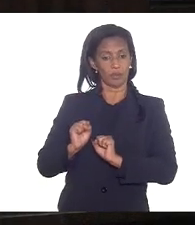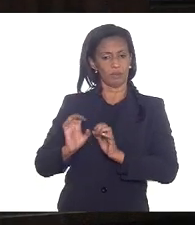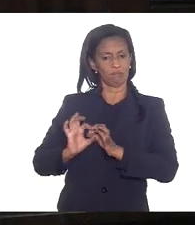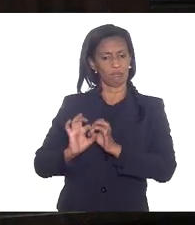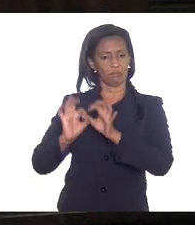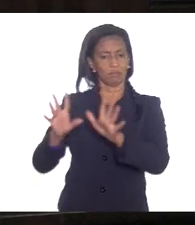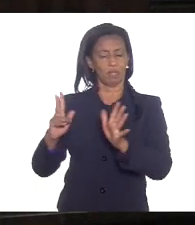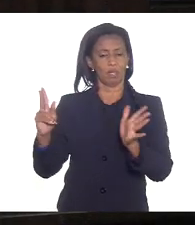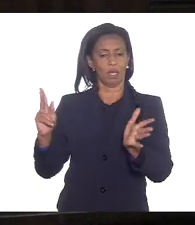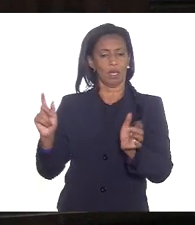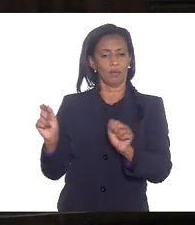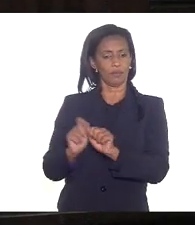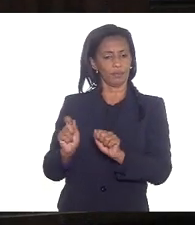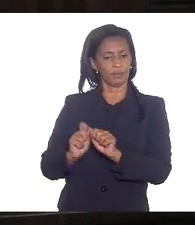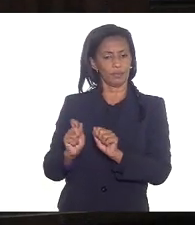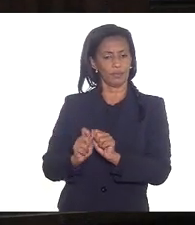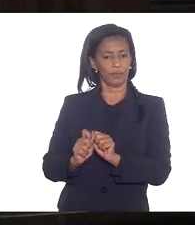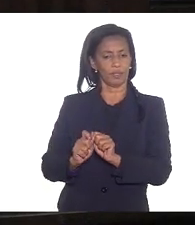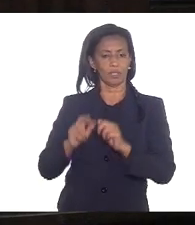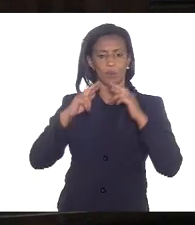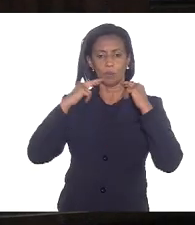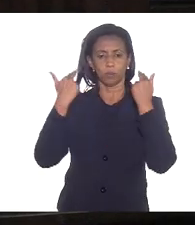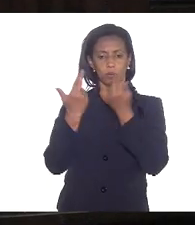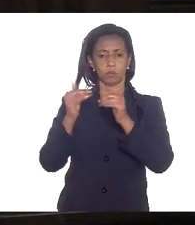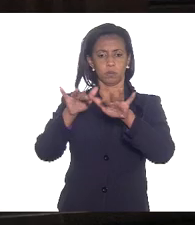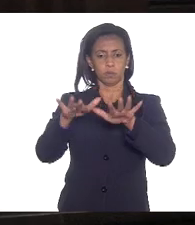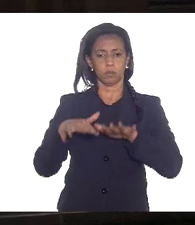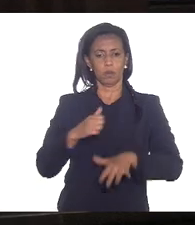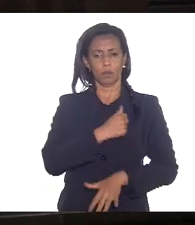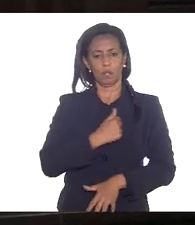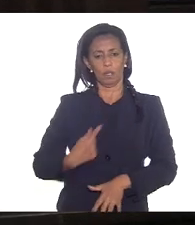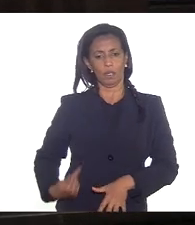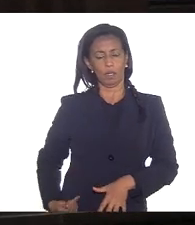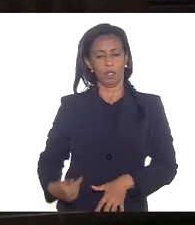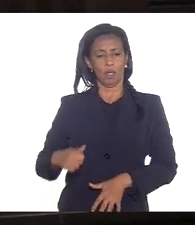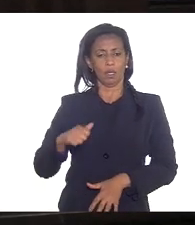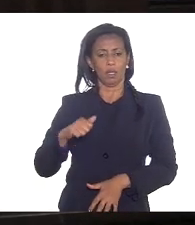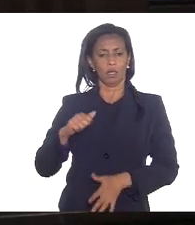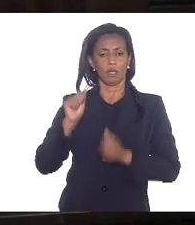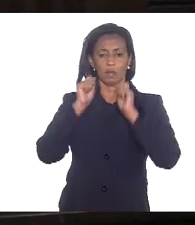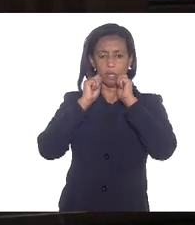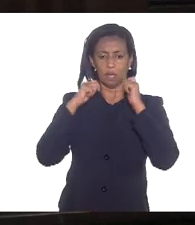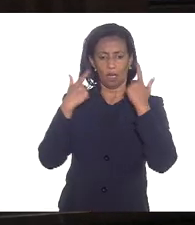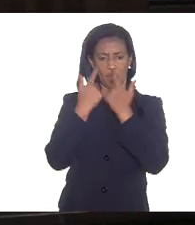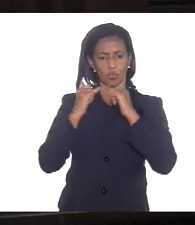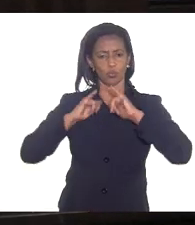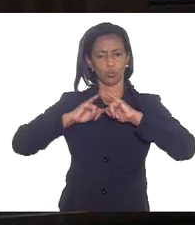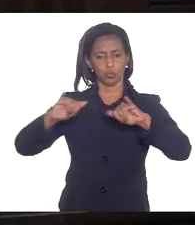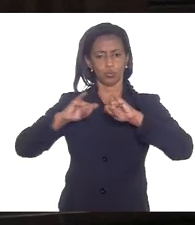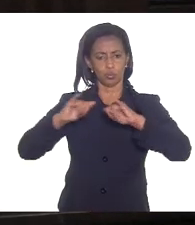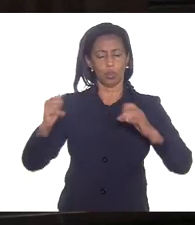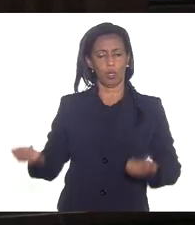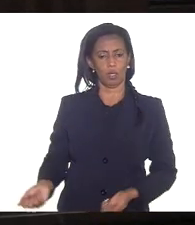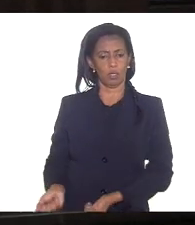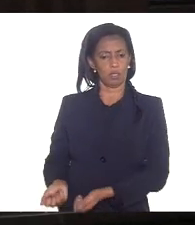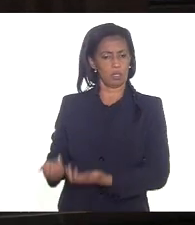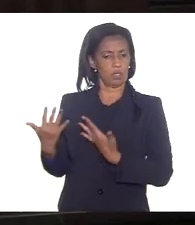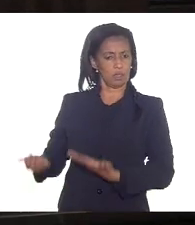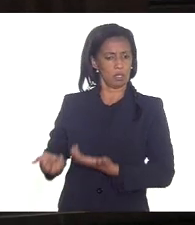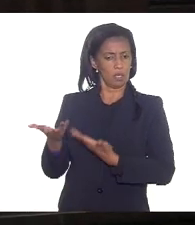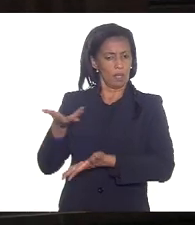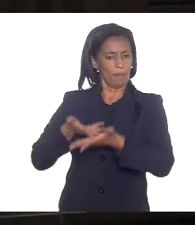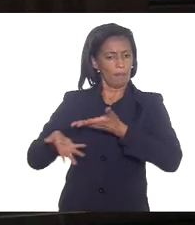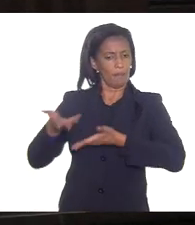autorizado a realizar audiência pública na alerj com Ampla divulgação e incentivo da